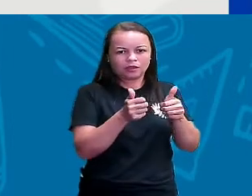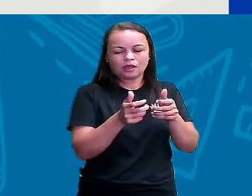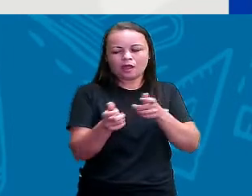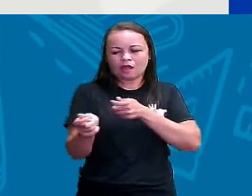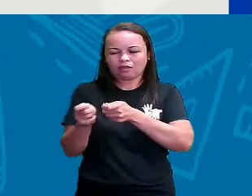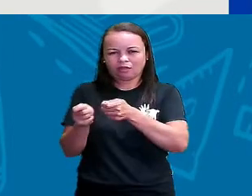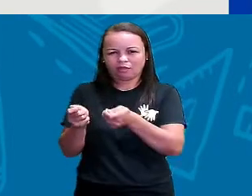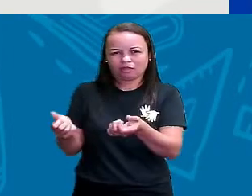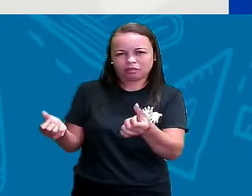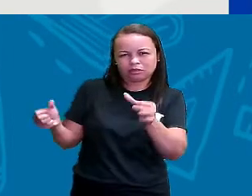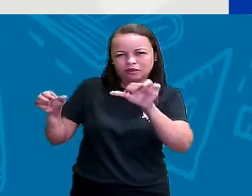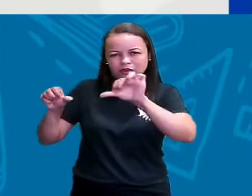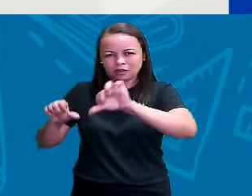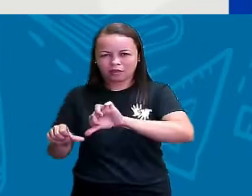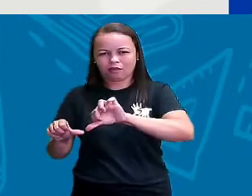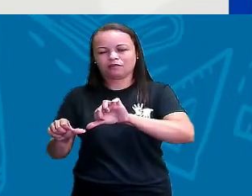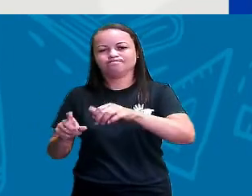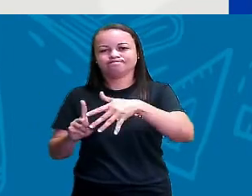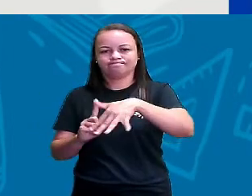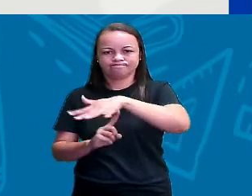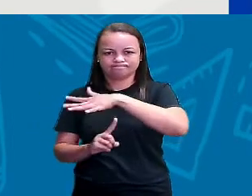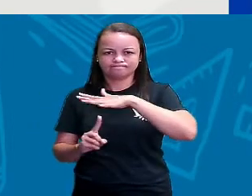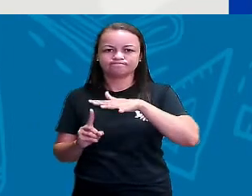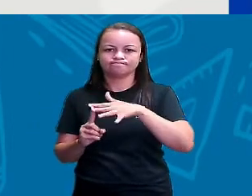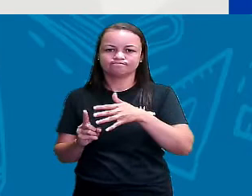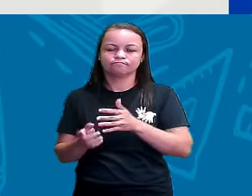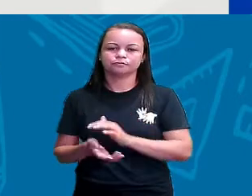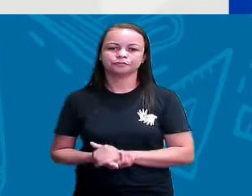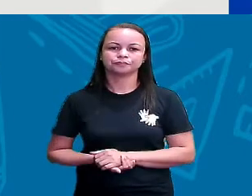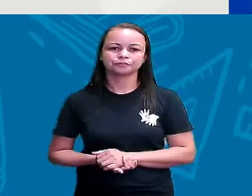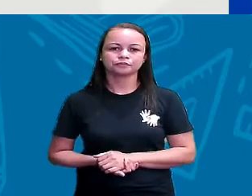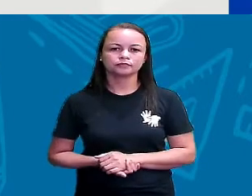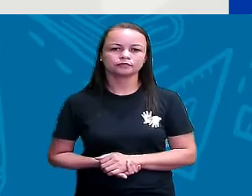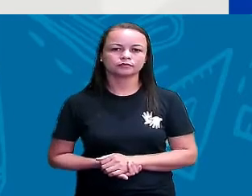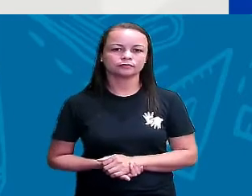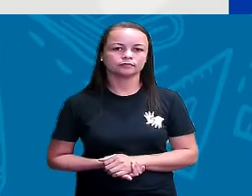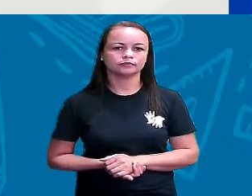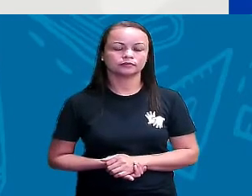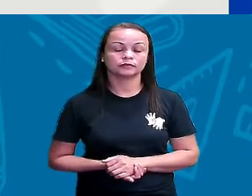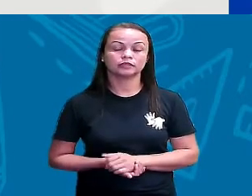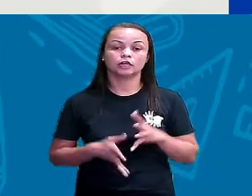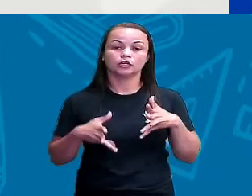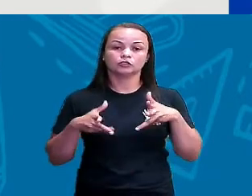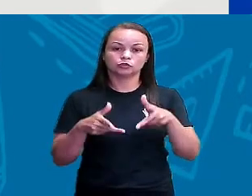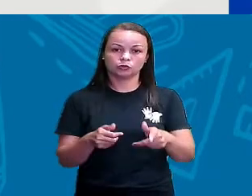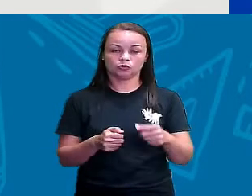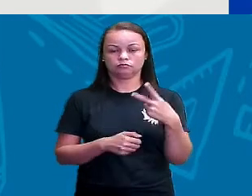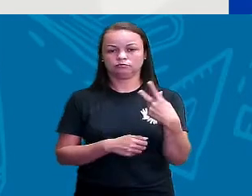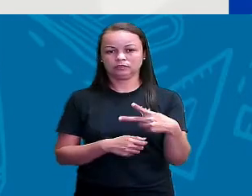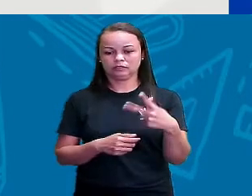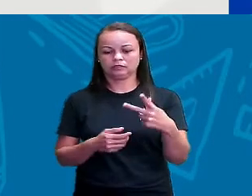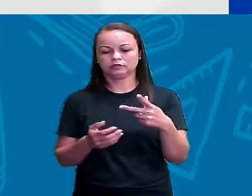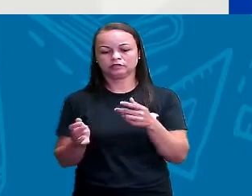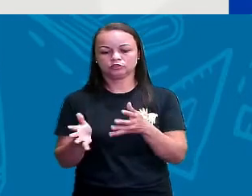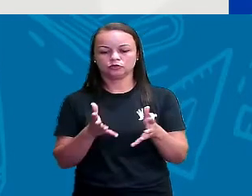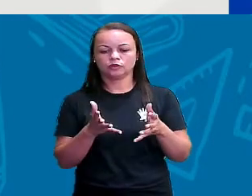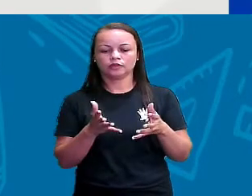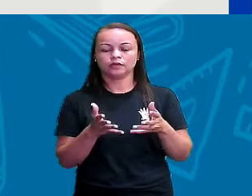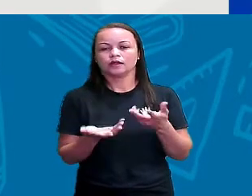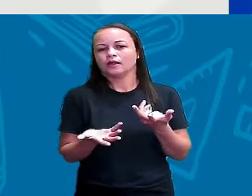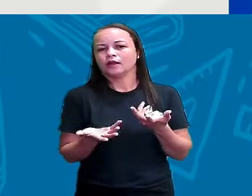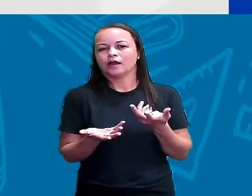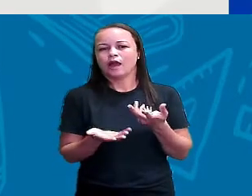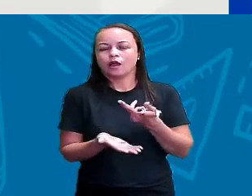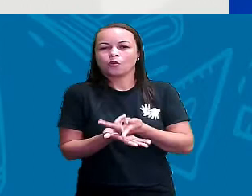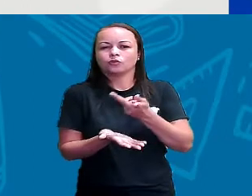em desequilíbrio ambiental, tá certo? E todas essas questões acabam causando um